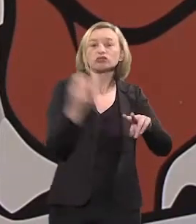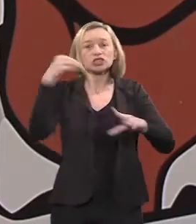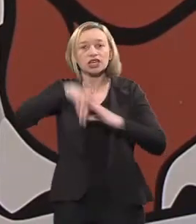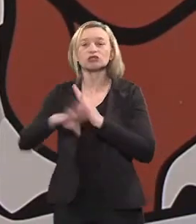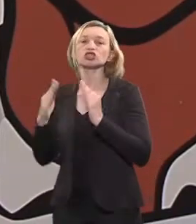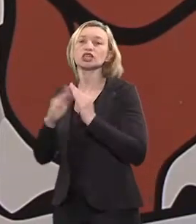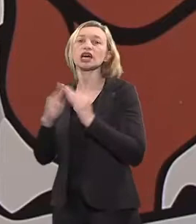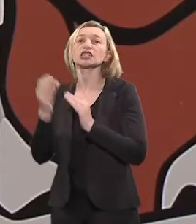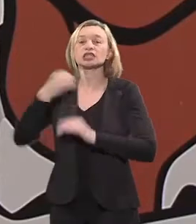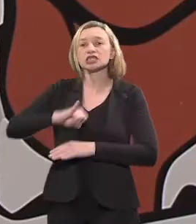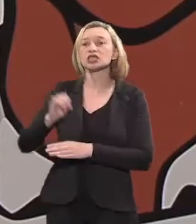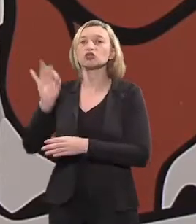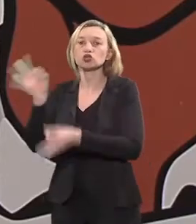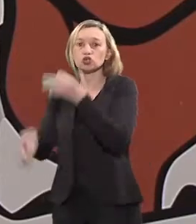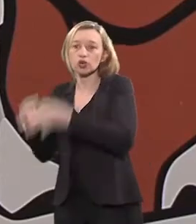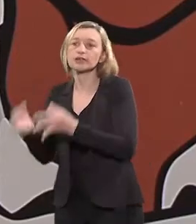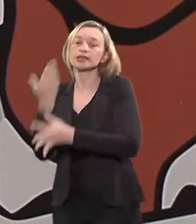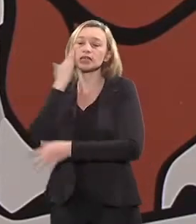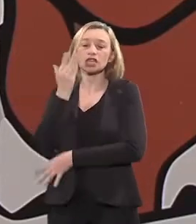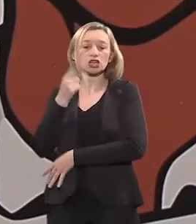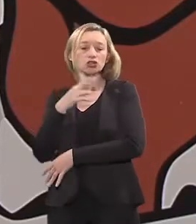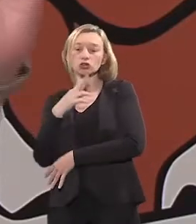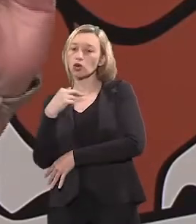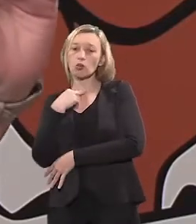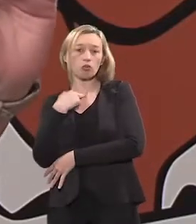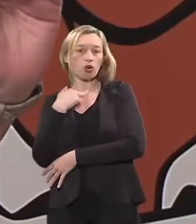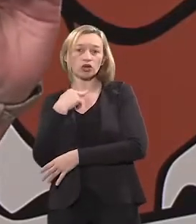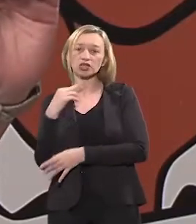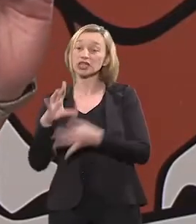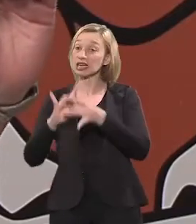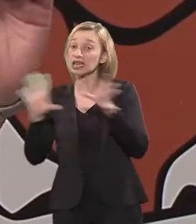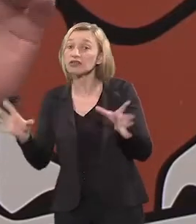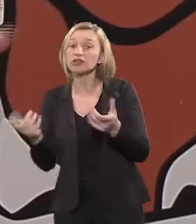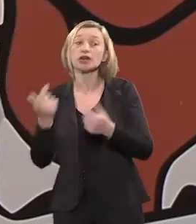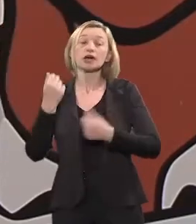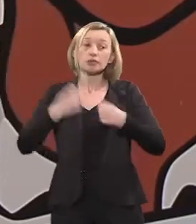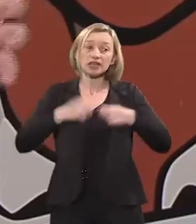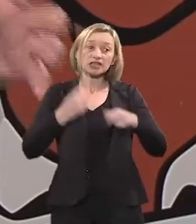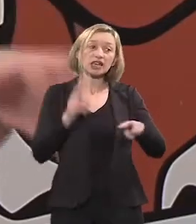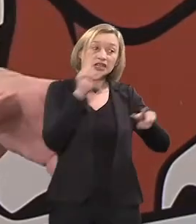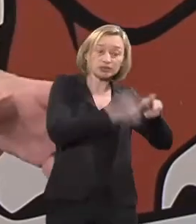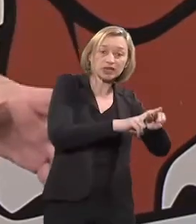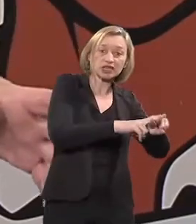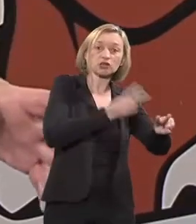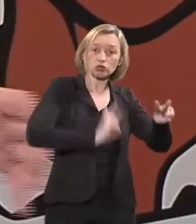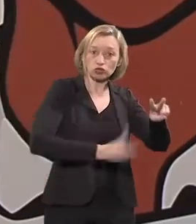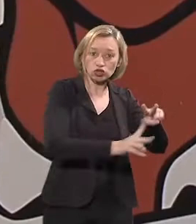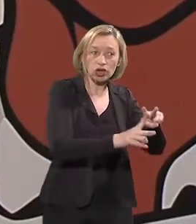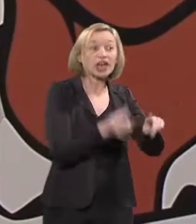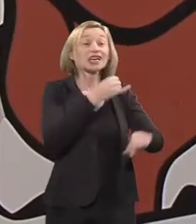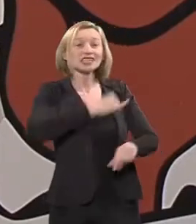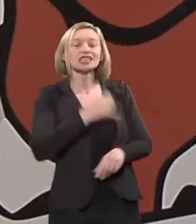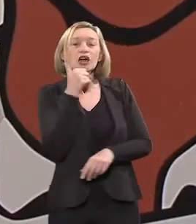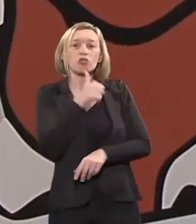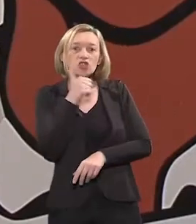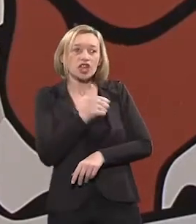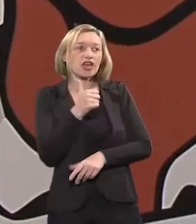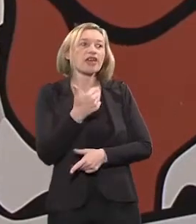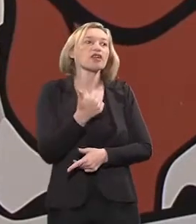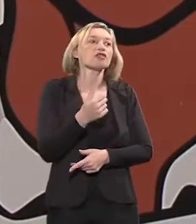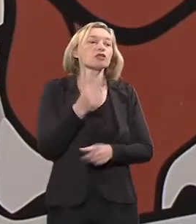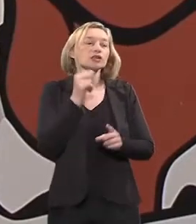prisão domiciliar. Caso o juiz entendesse que ela não poderia responder o processo em liberdade, que ela deveria permanecer presa, se essa